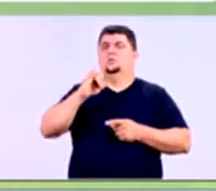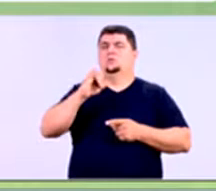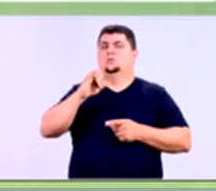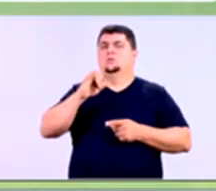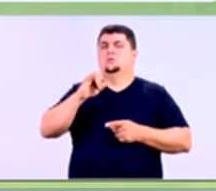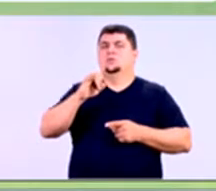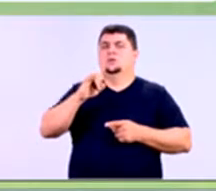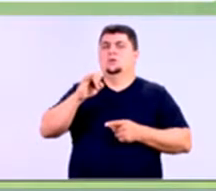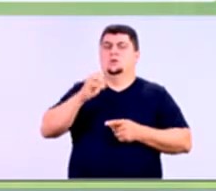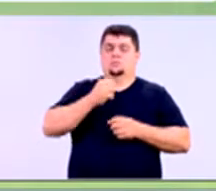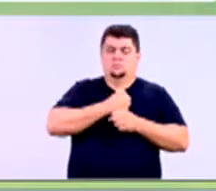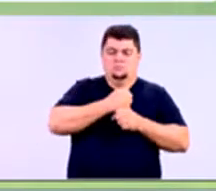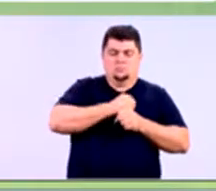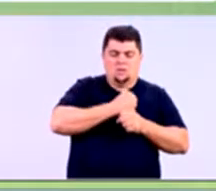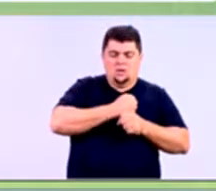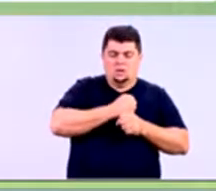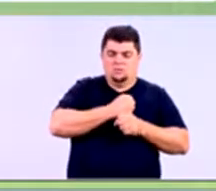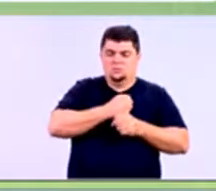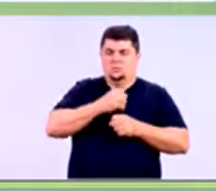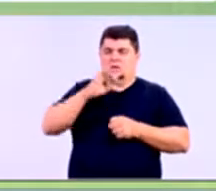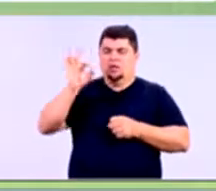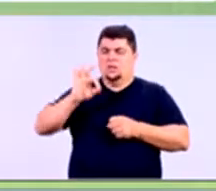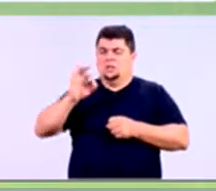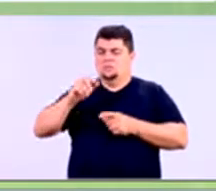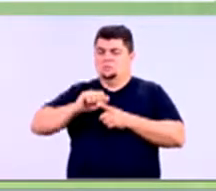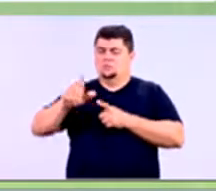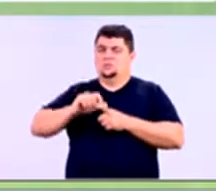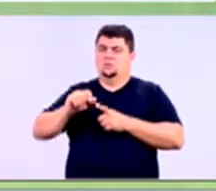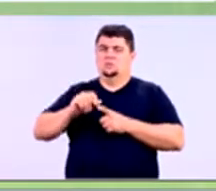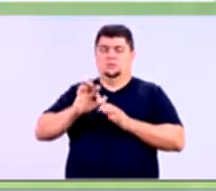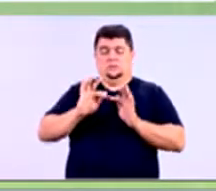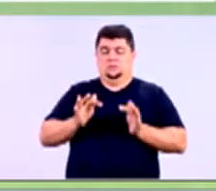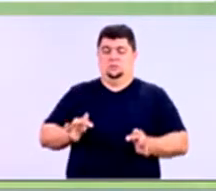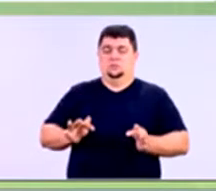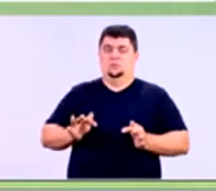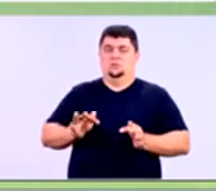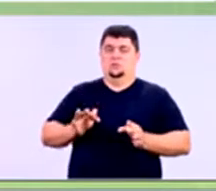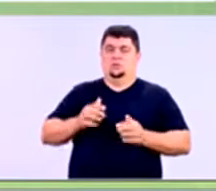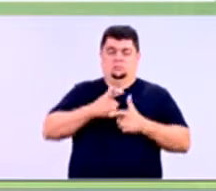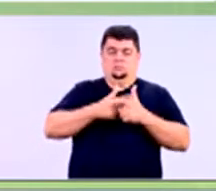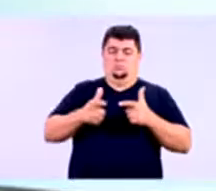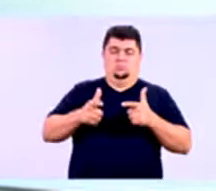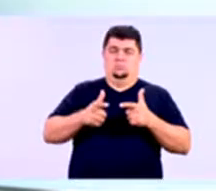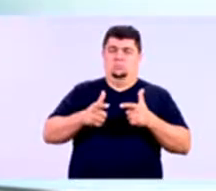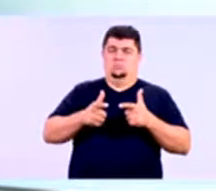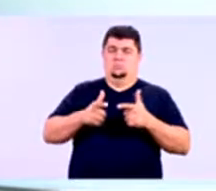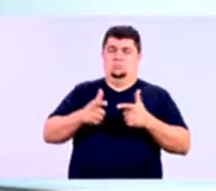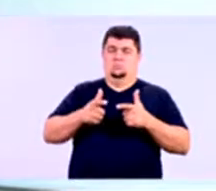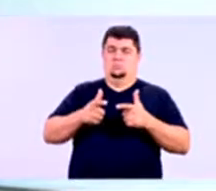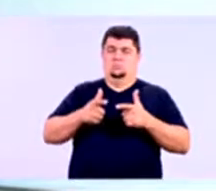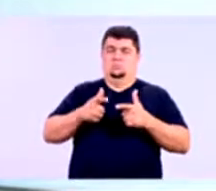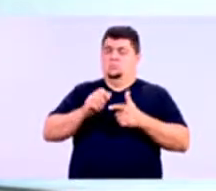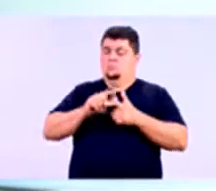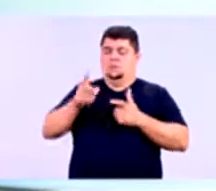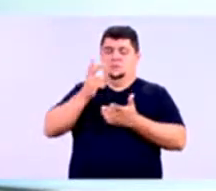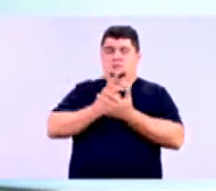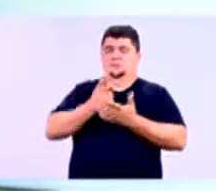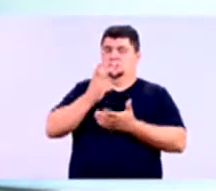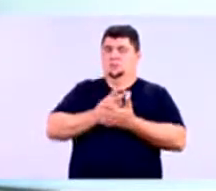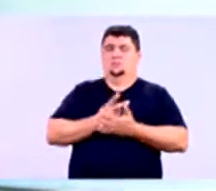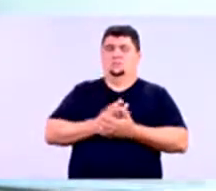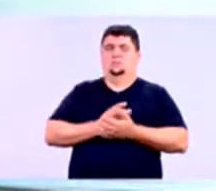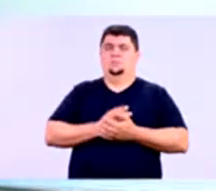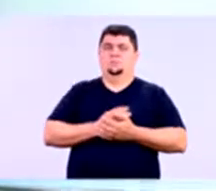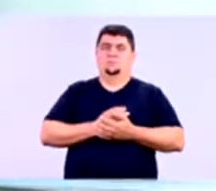estiver em anos e a taxa estiver em meses? Simples, você converte o período para meses.